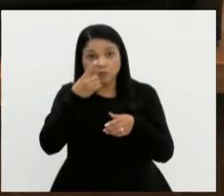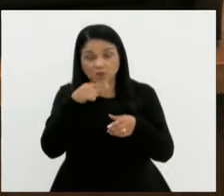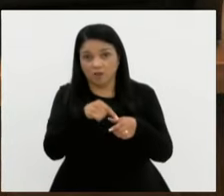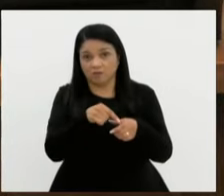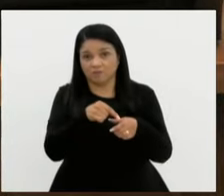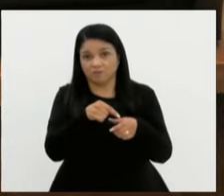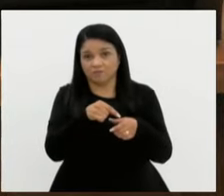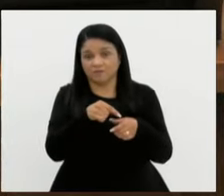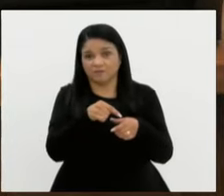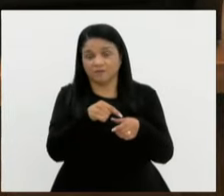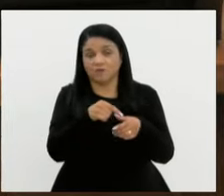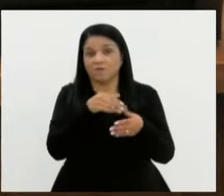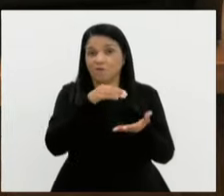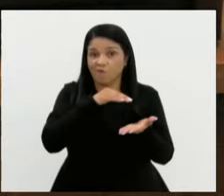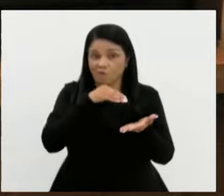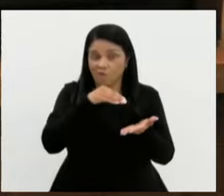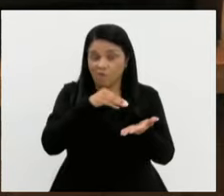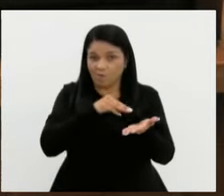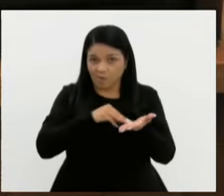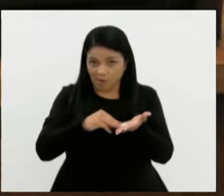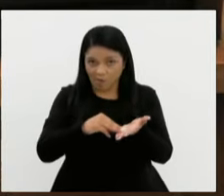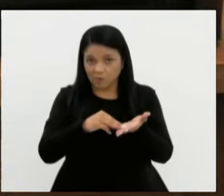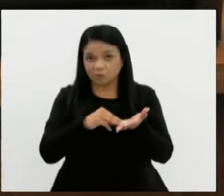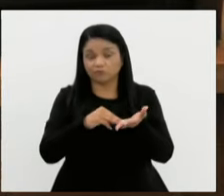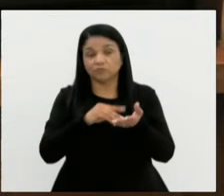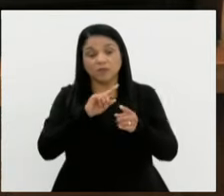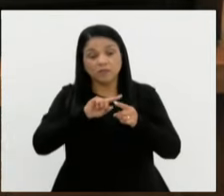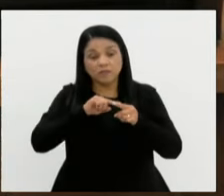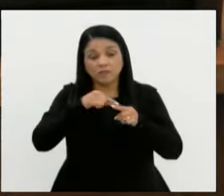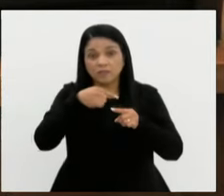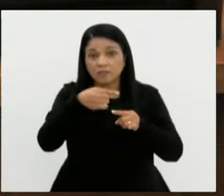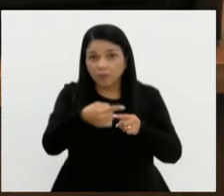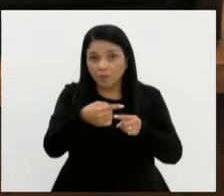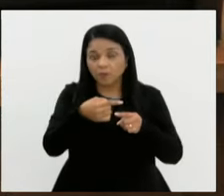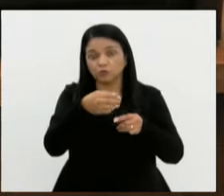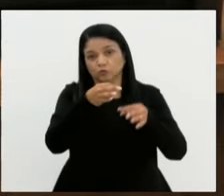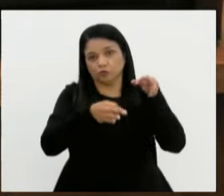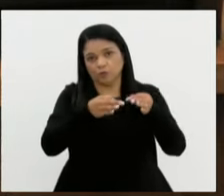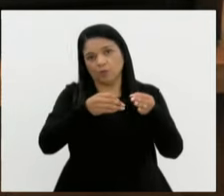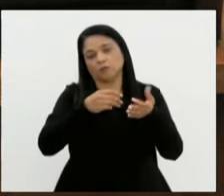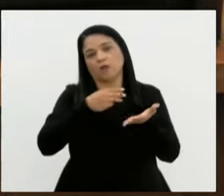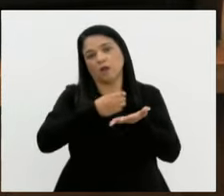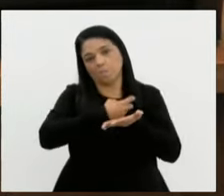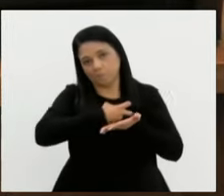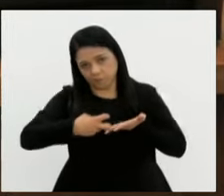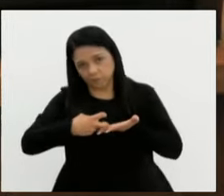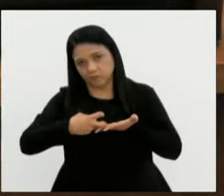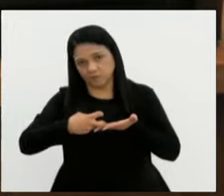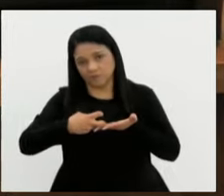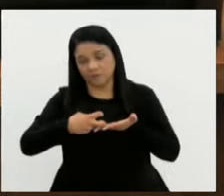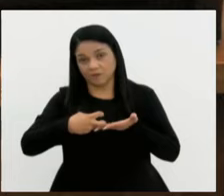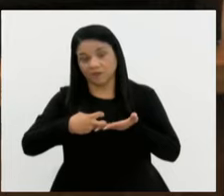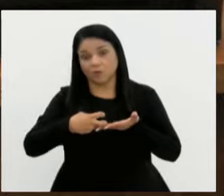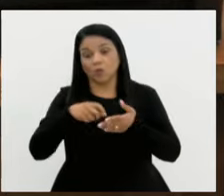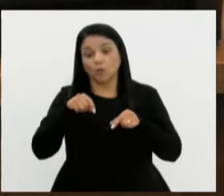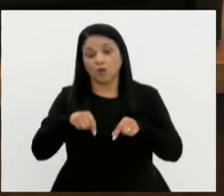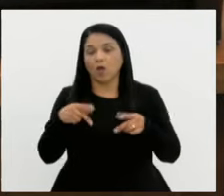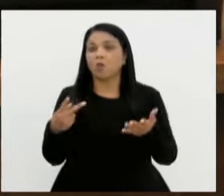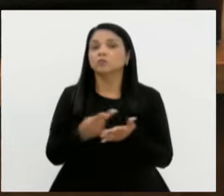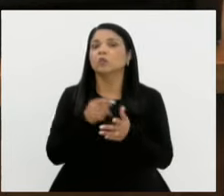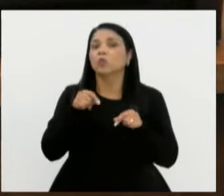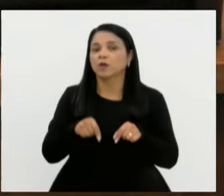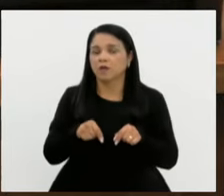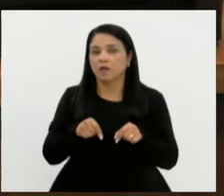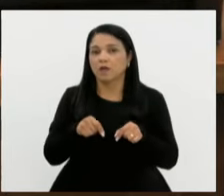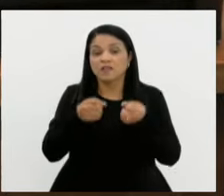punida depois de todo o julgamento. Então, veja, o que nós estamos fazendo aqui é colocando os pingos nos is, deputado Brazão.